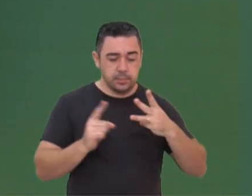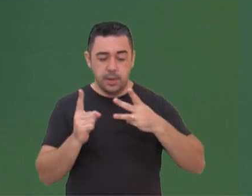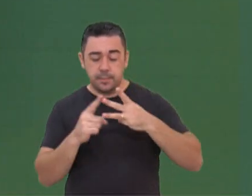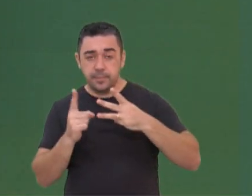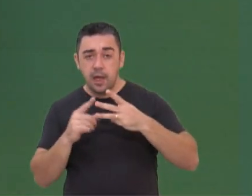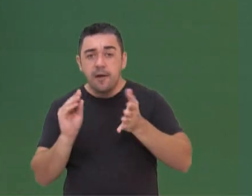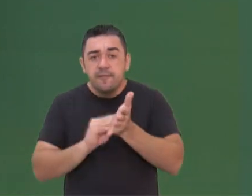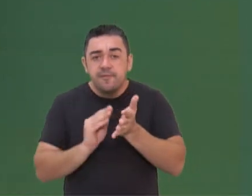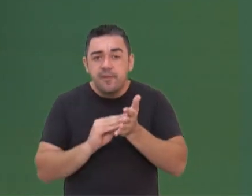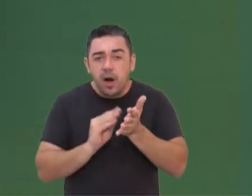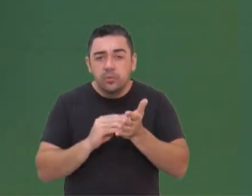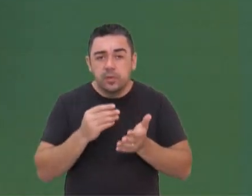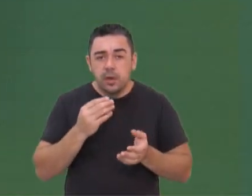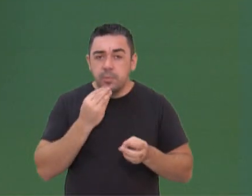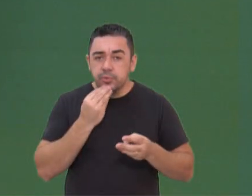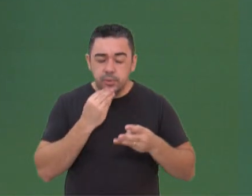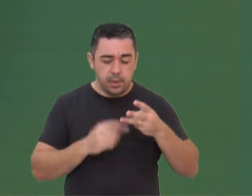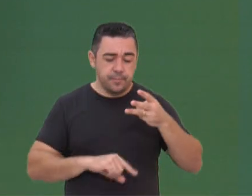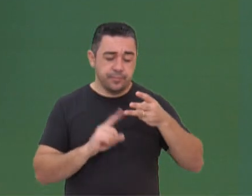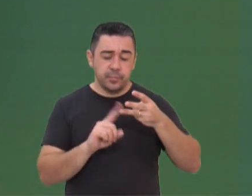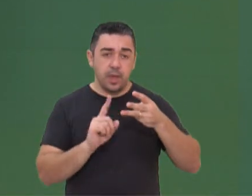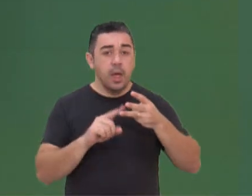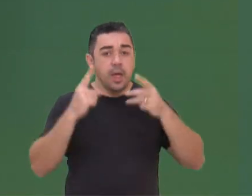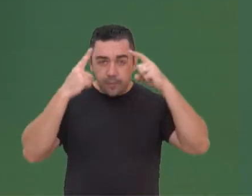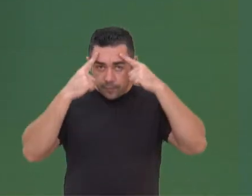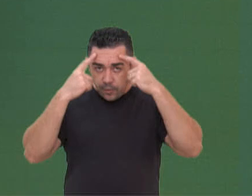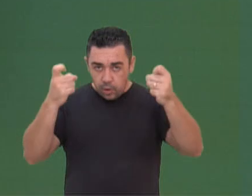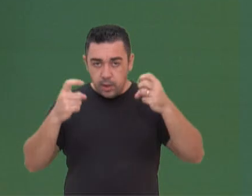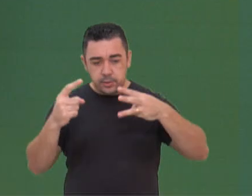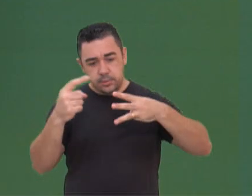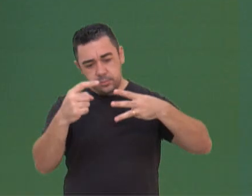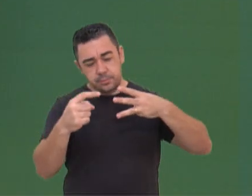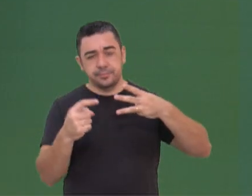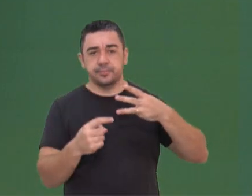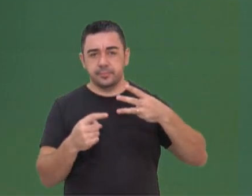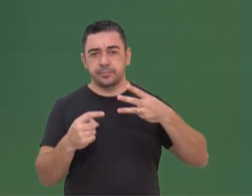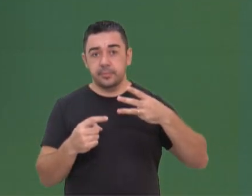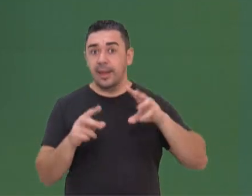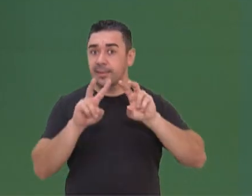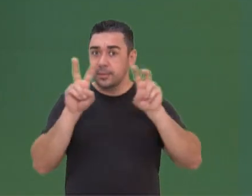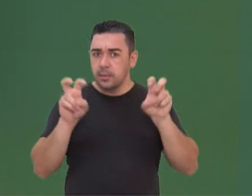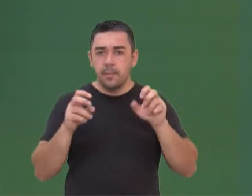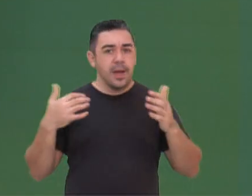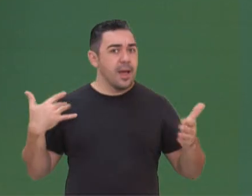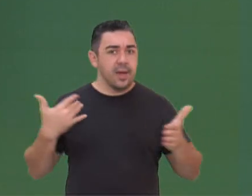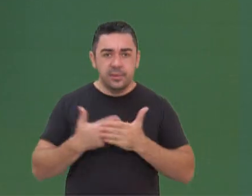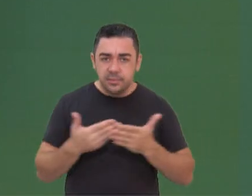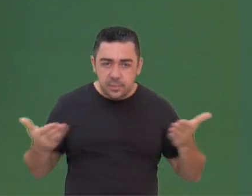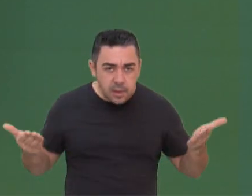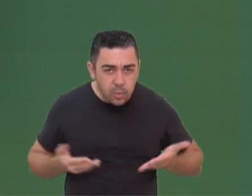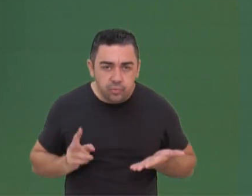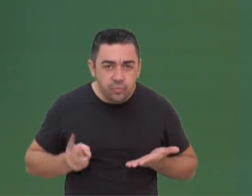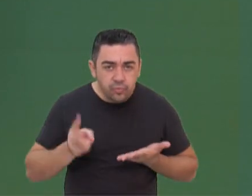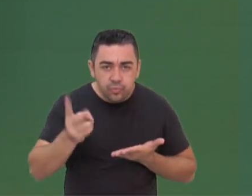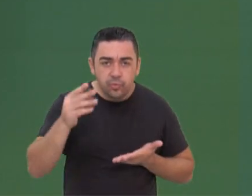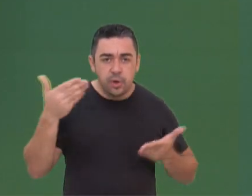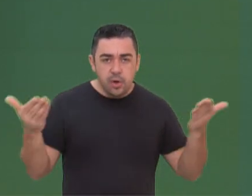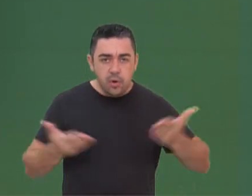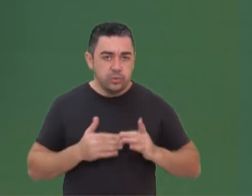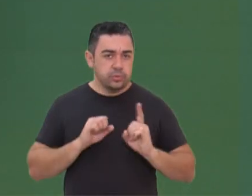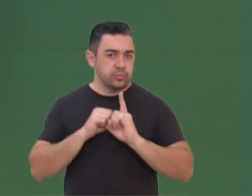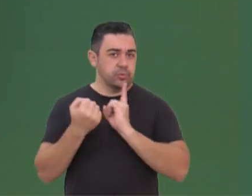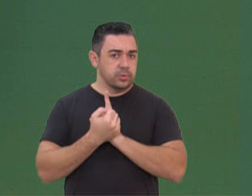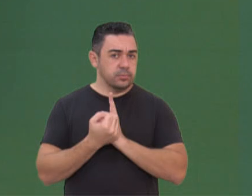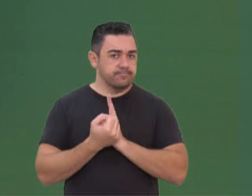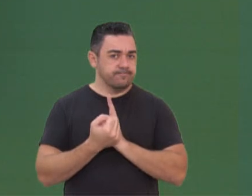da falta de oportunidades e denúncia da violência. Repara como são temas ainda hoje presentes na nossa